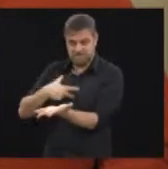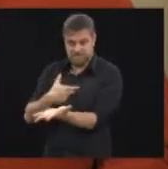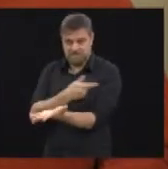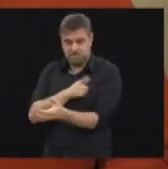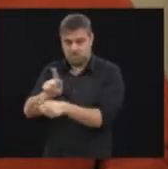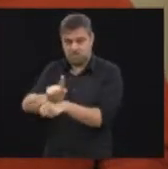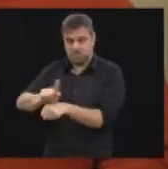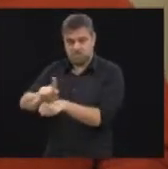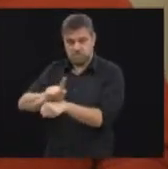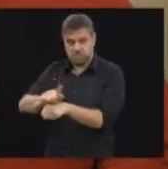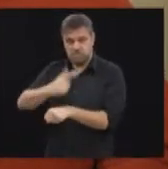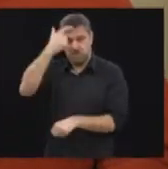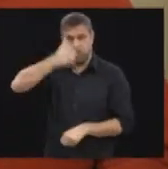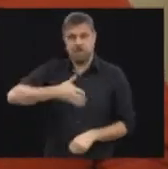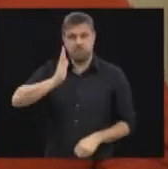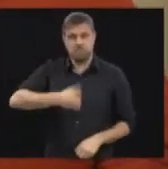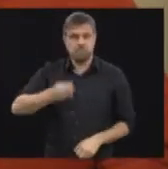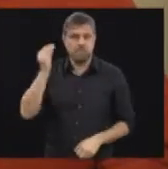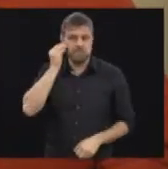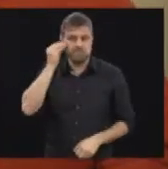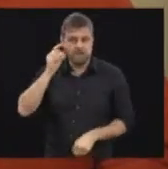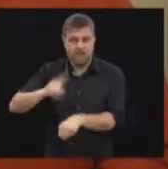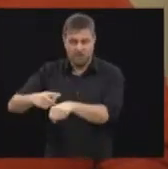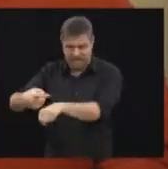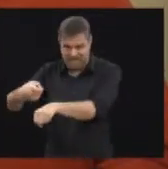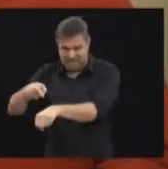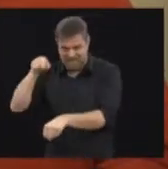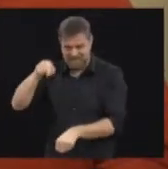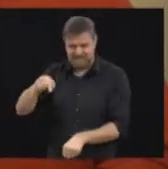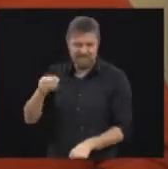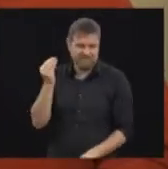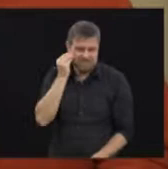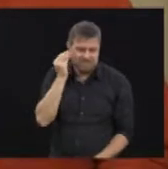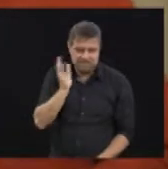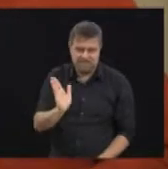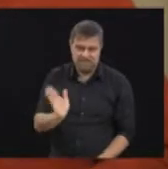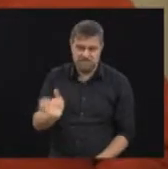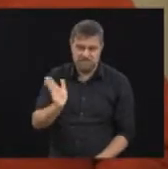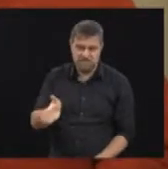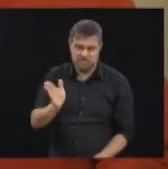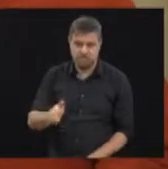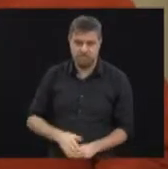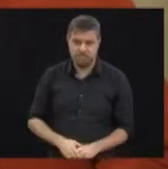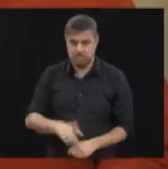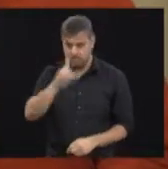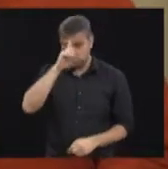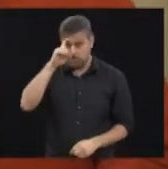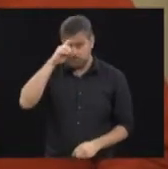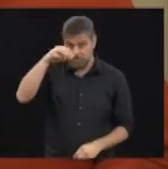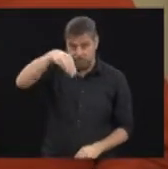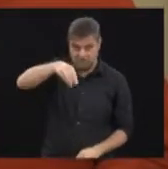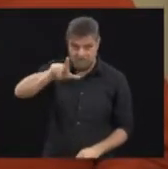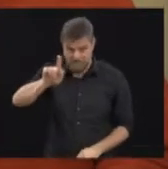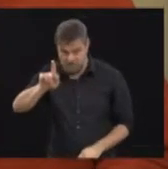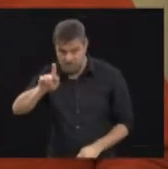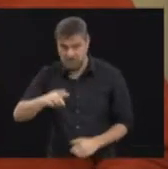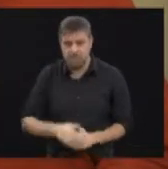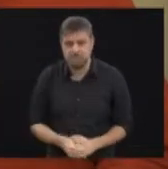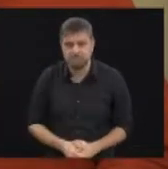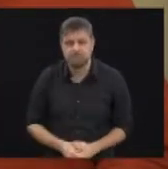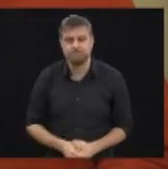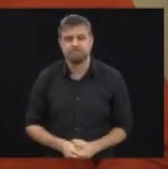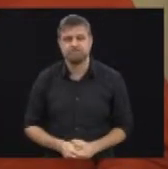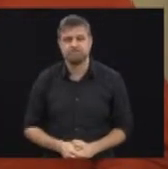gestor. Como eu tinha trabalhado lá, já fazendo hora extra, né, que eu era alocado no Mário Gatti, como